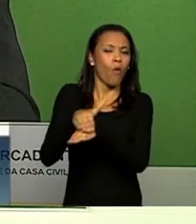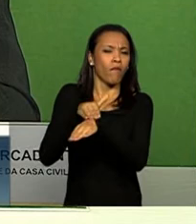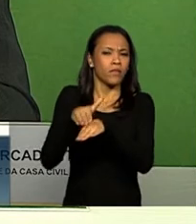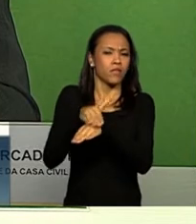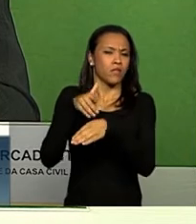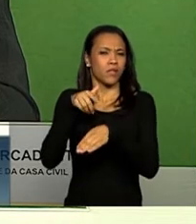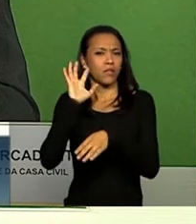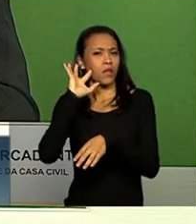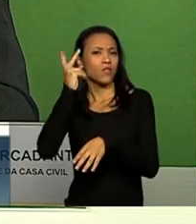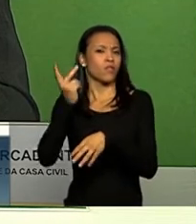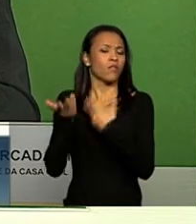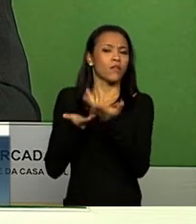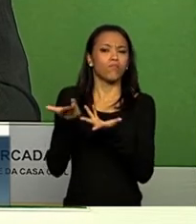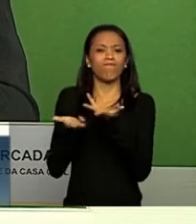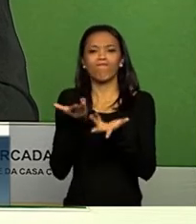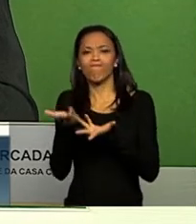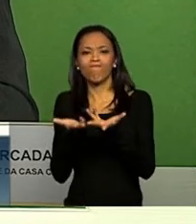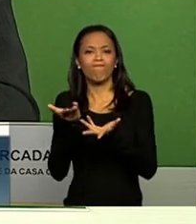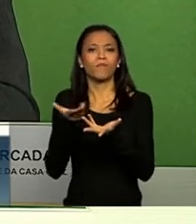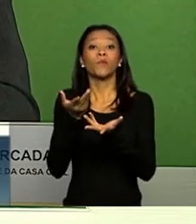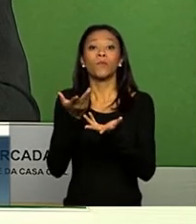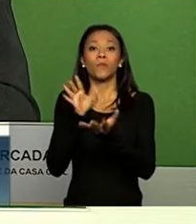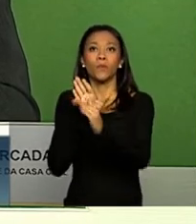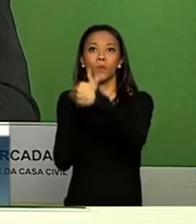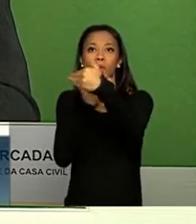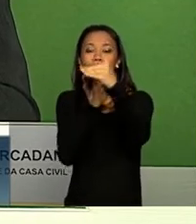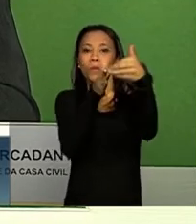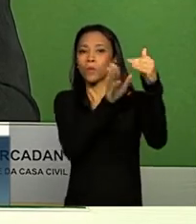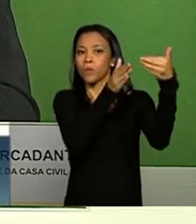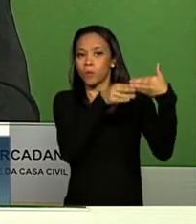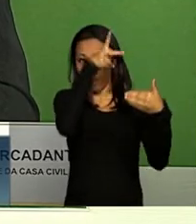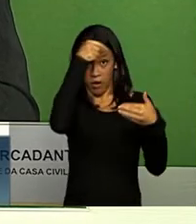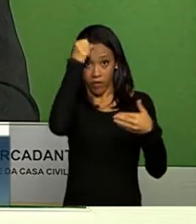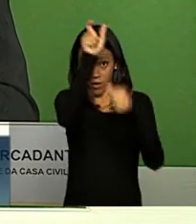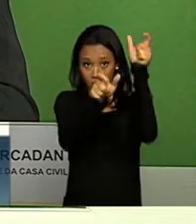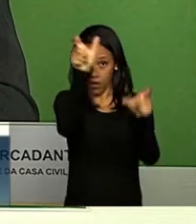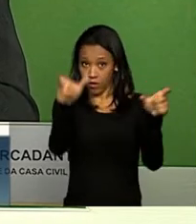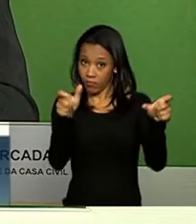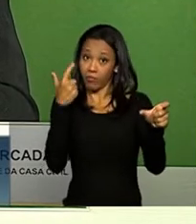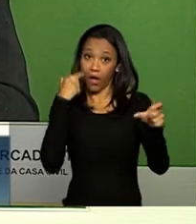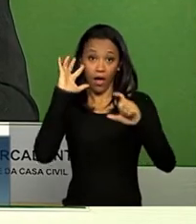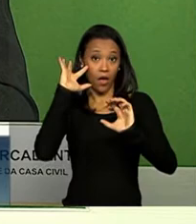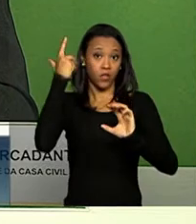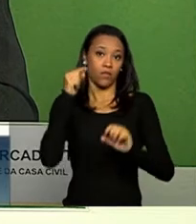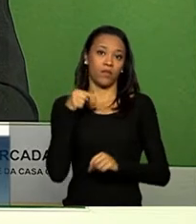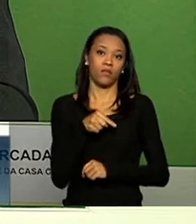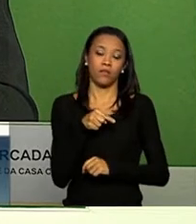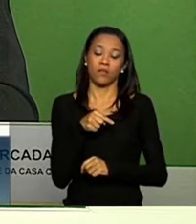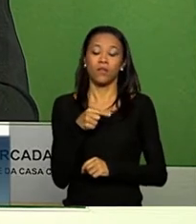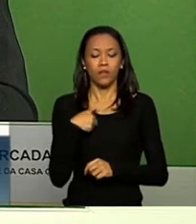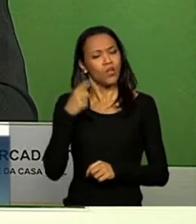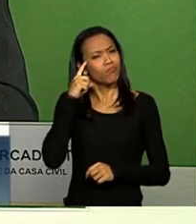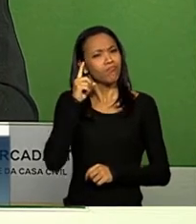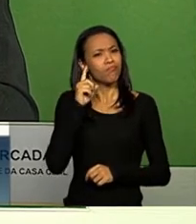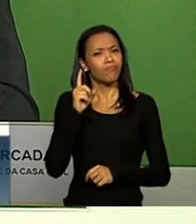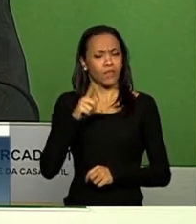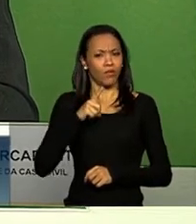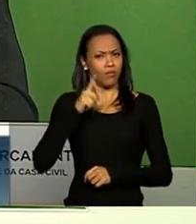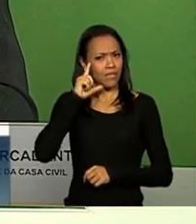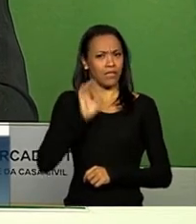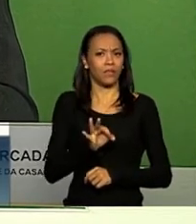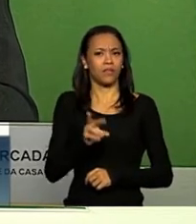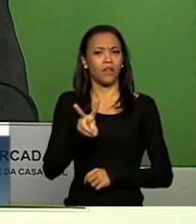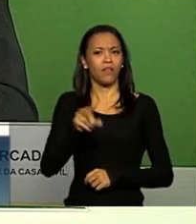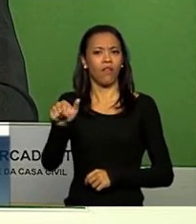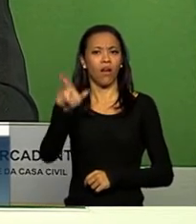aí um entendimento com os prefeitos e chegar a bom termo nessa matéria. E tenho certeza que ele o fará com toda a